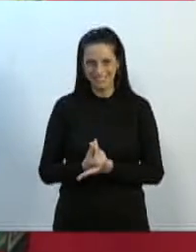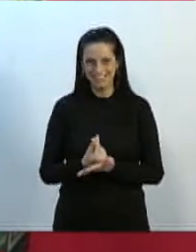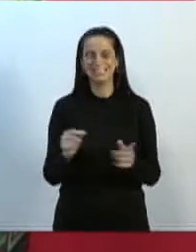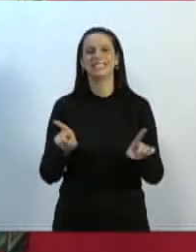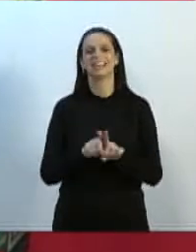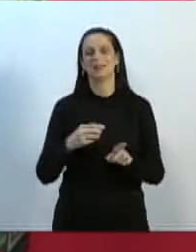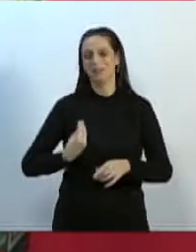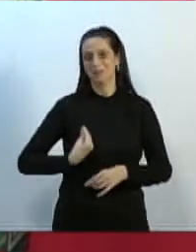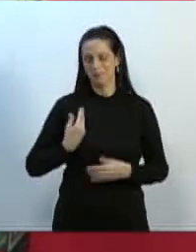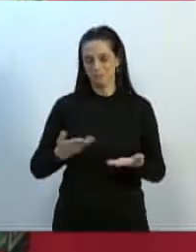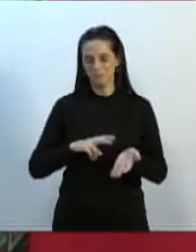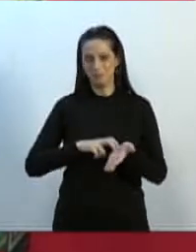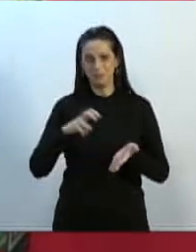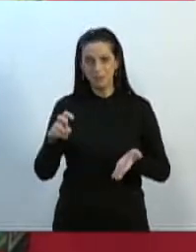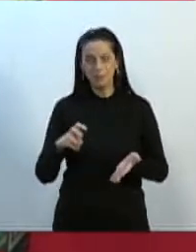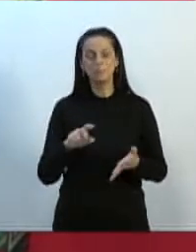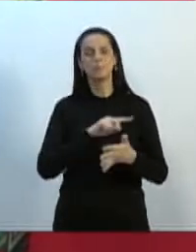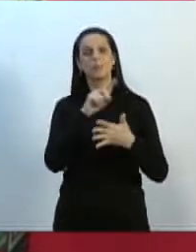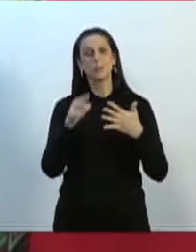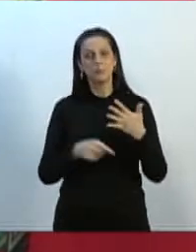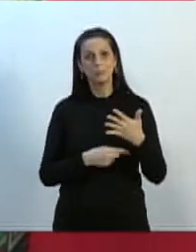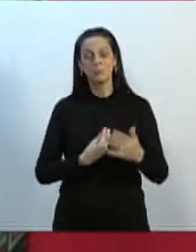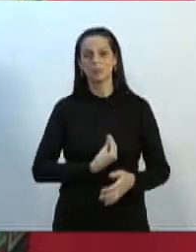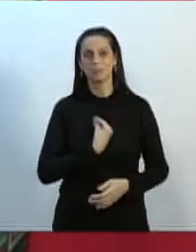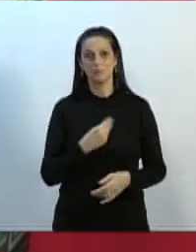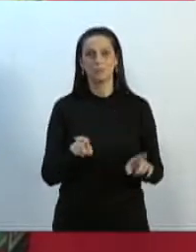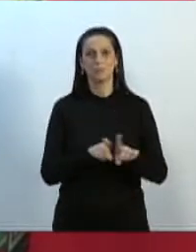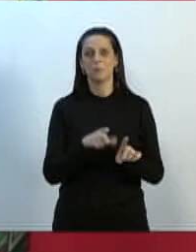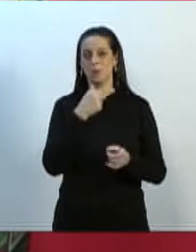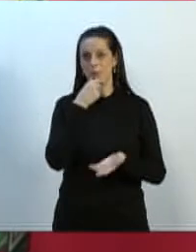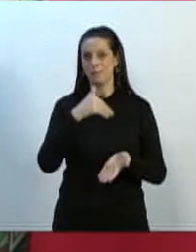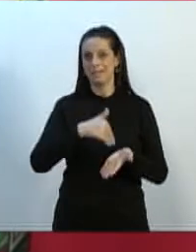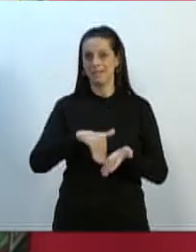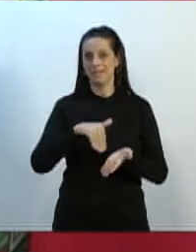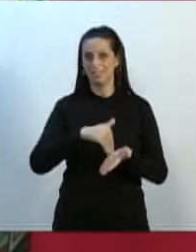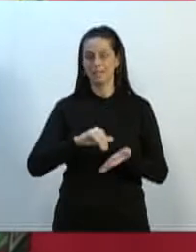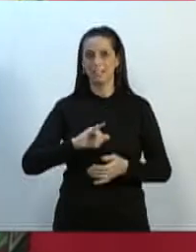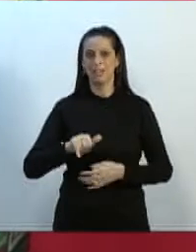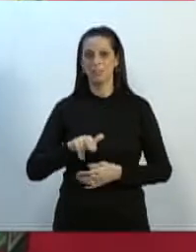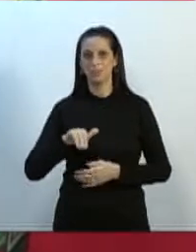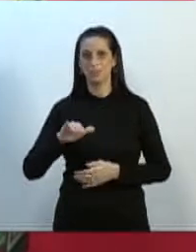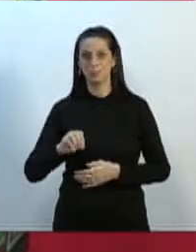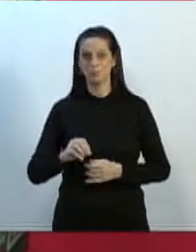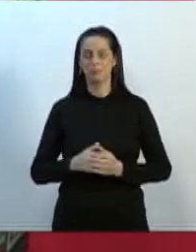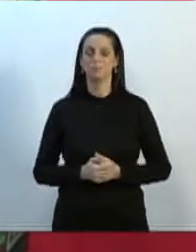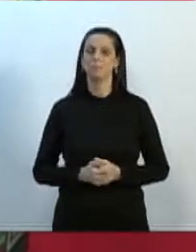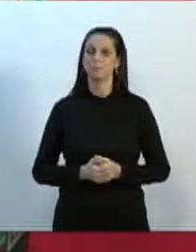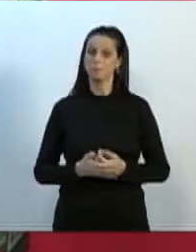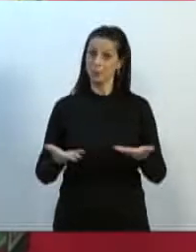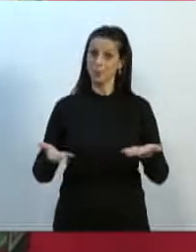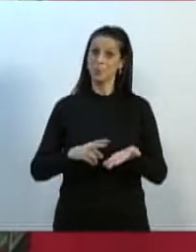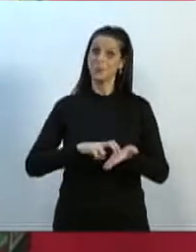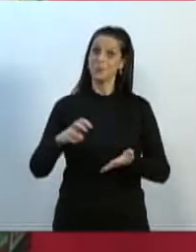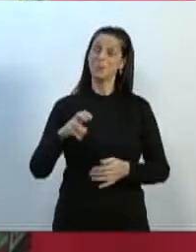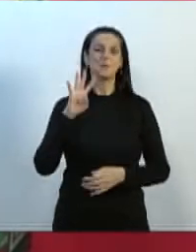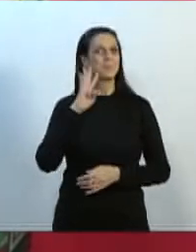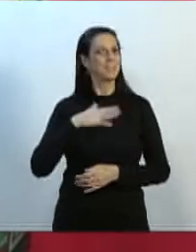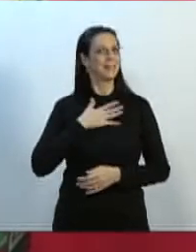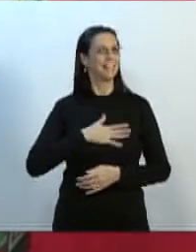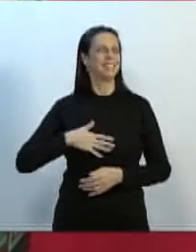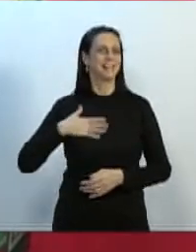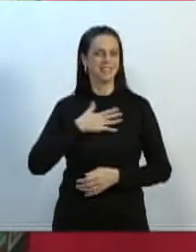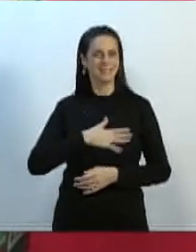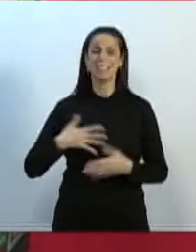lá nessa manhã, e também destacar a presença, obviamente, do secretário Júlio. Foi uma manhã muito gratificante e